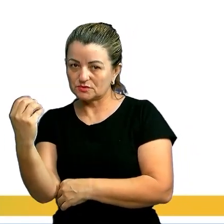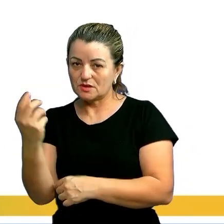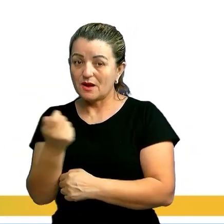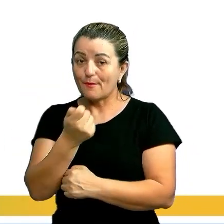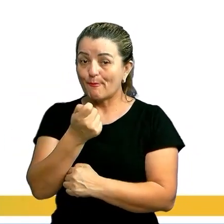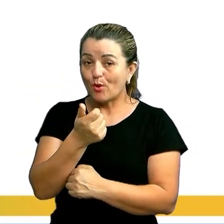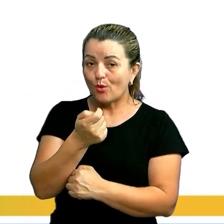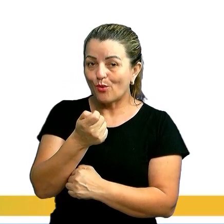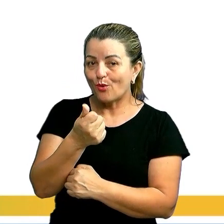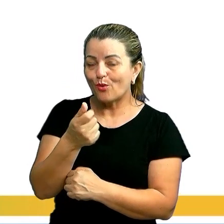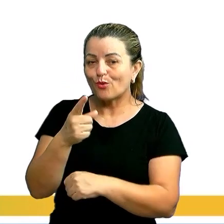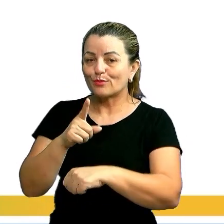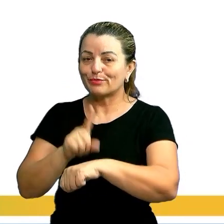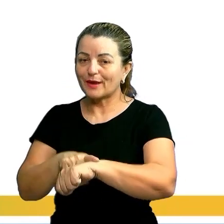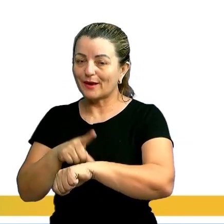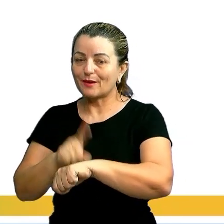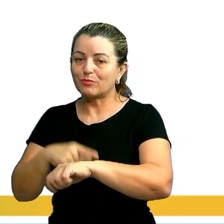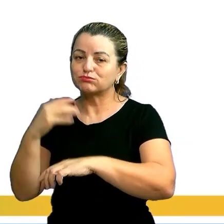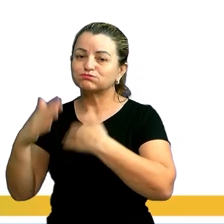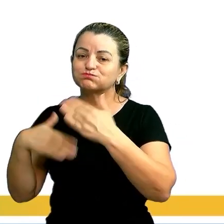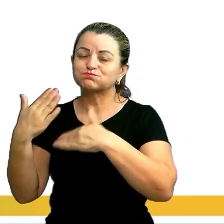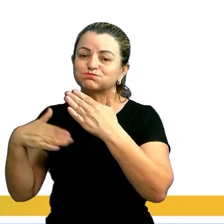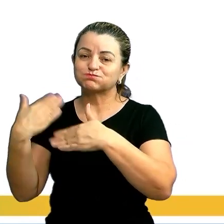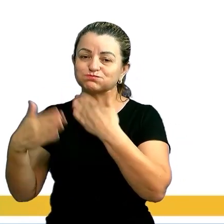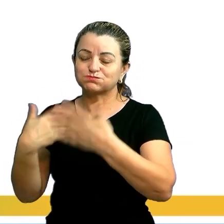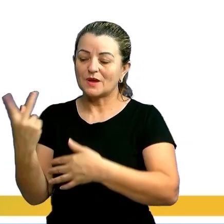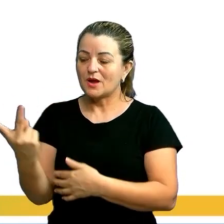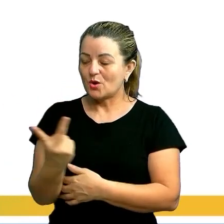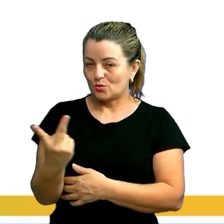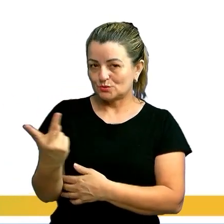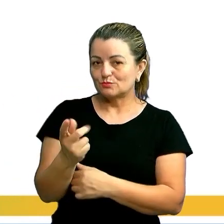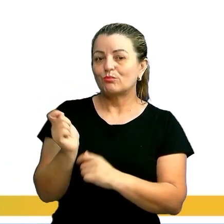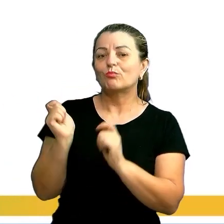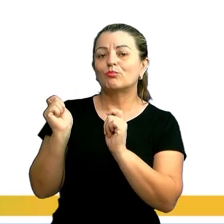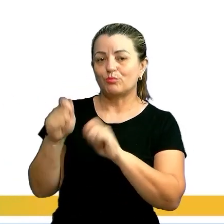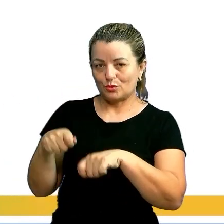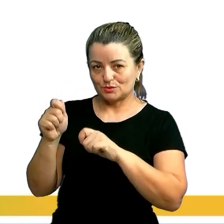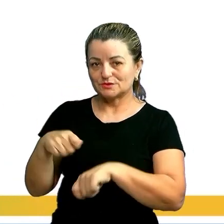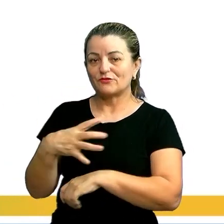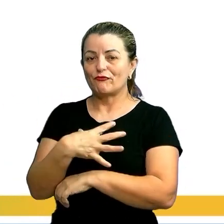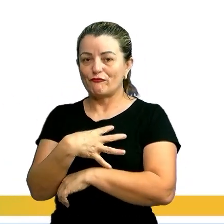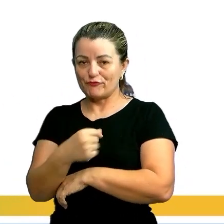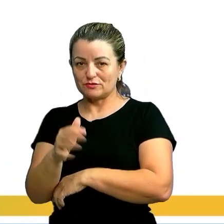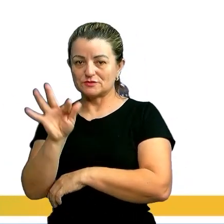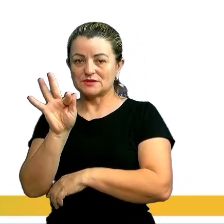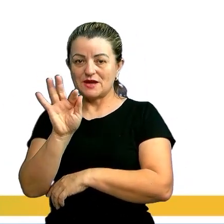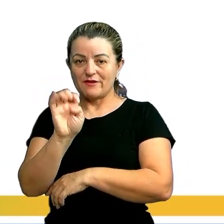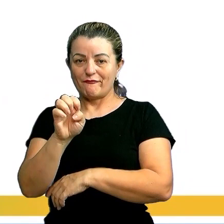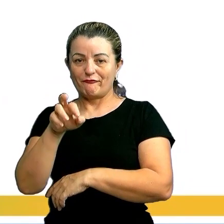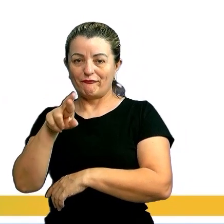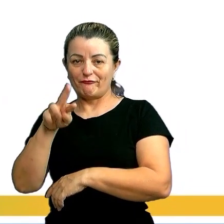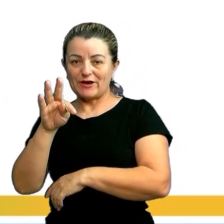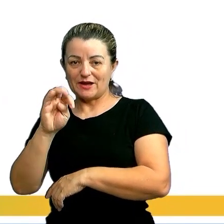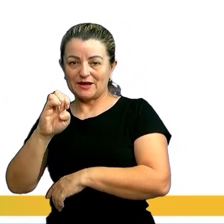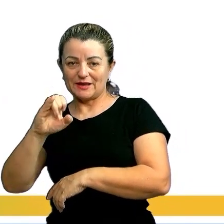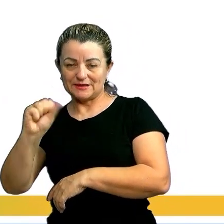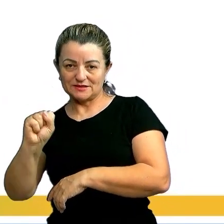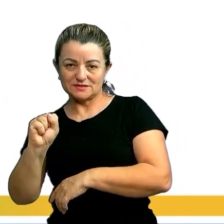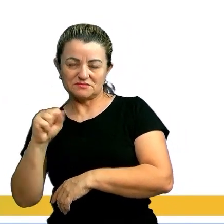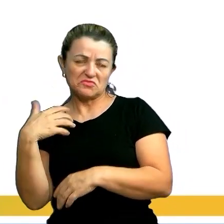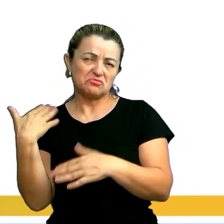pouco tempo evolutivo, então eles ainda produzem descendentes férteis. Ok? Daqui mais um